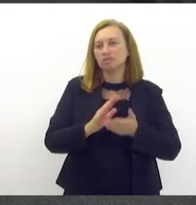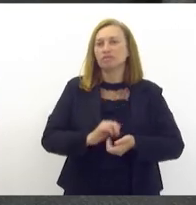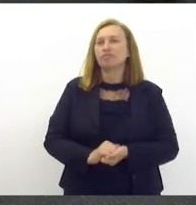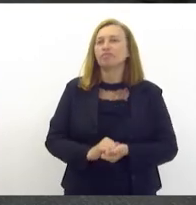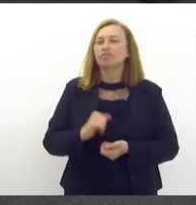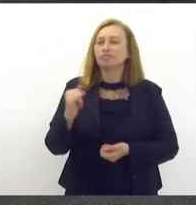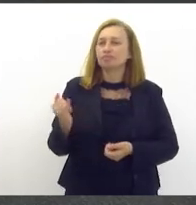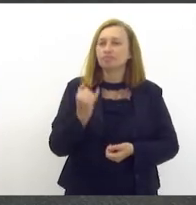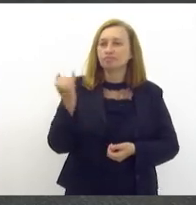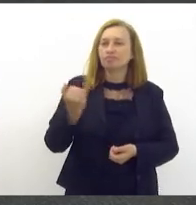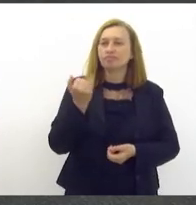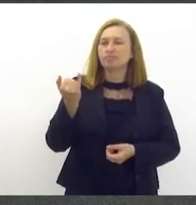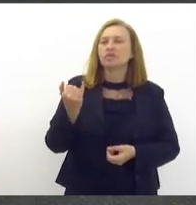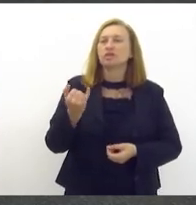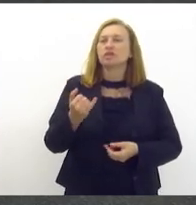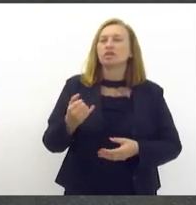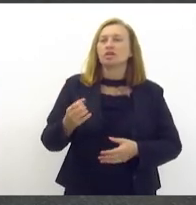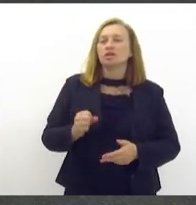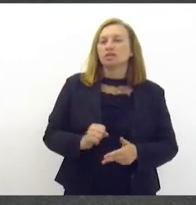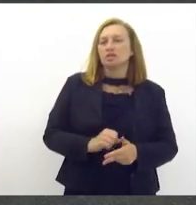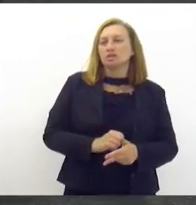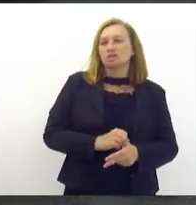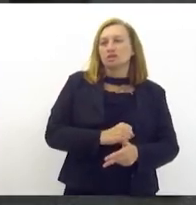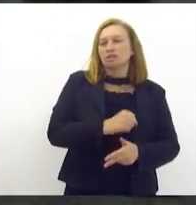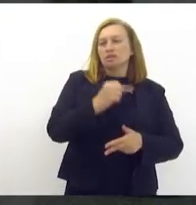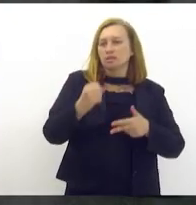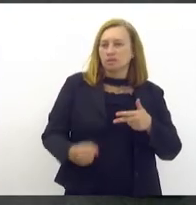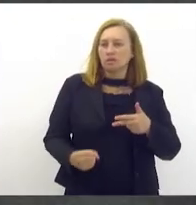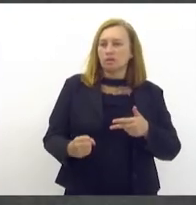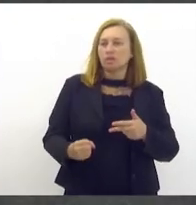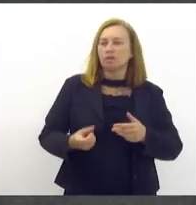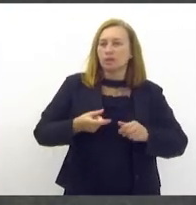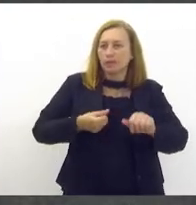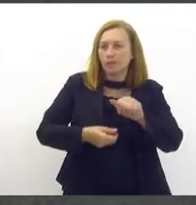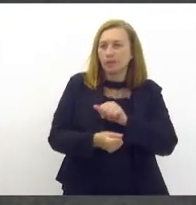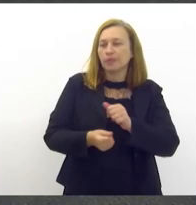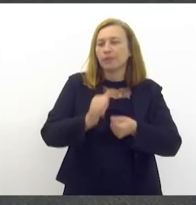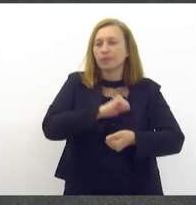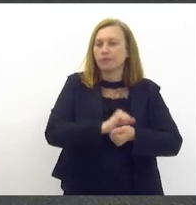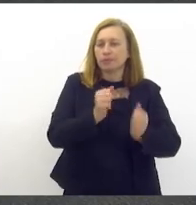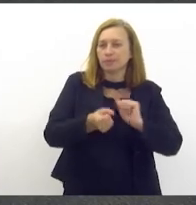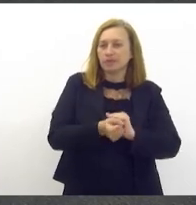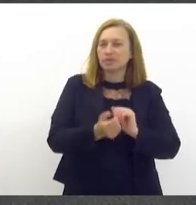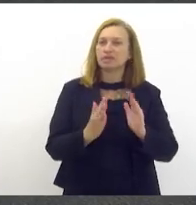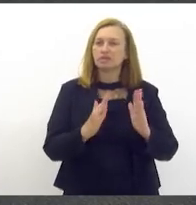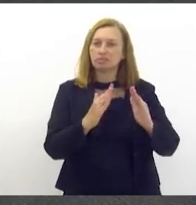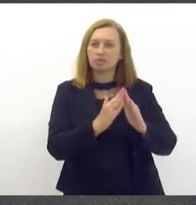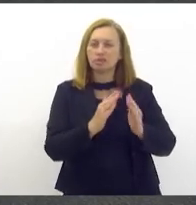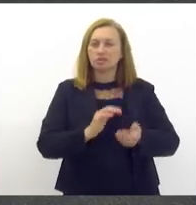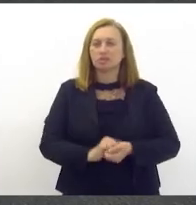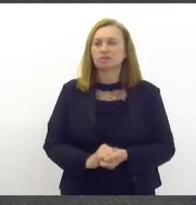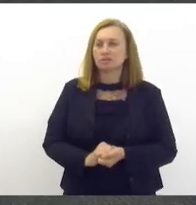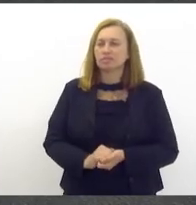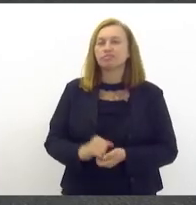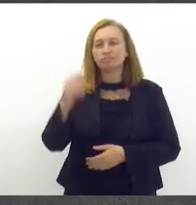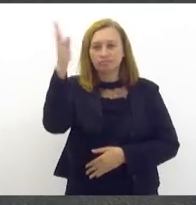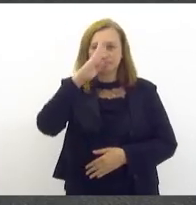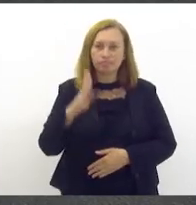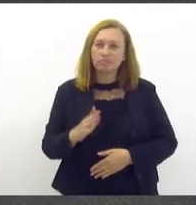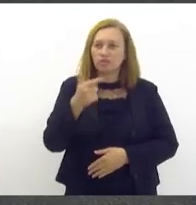imprescindível que o poder público invista na adaptação dessas residências. No